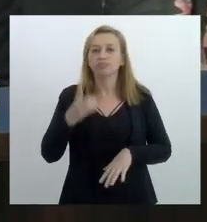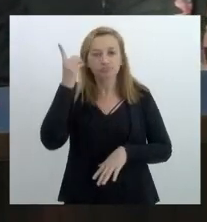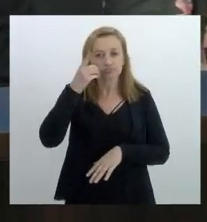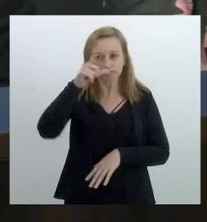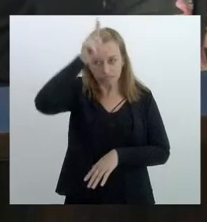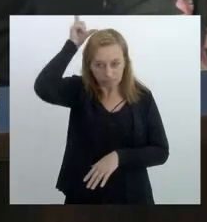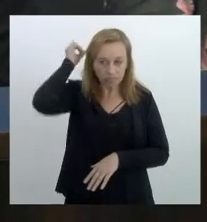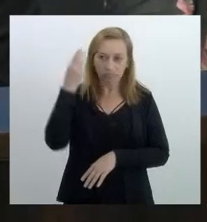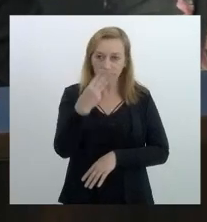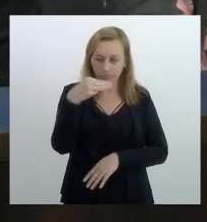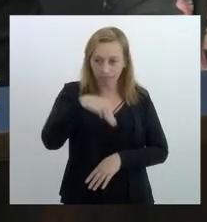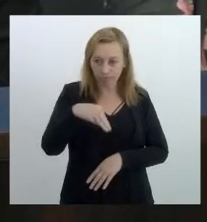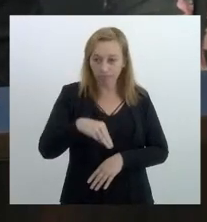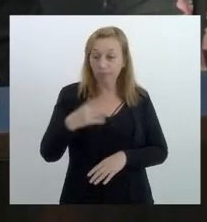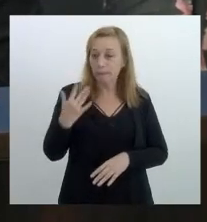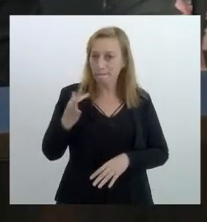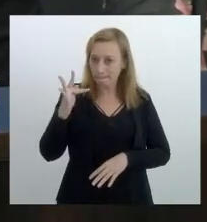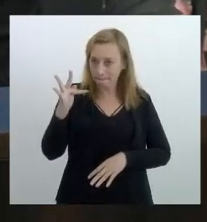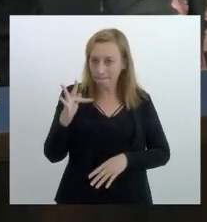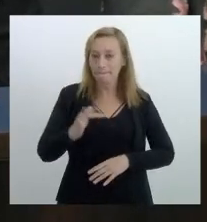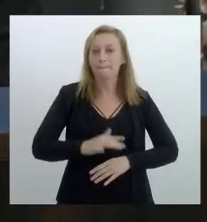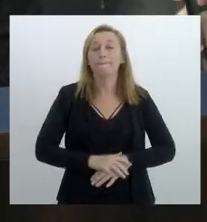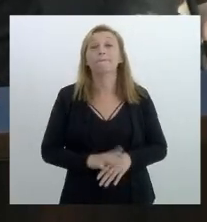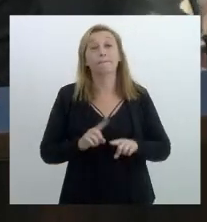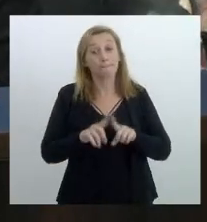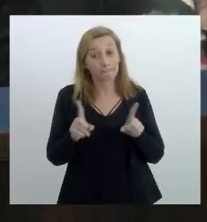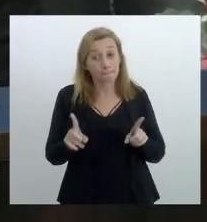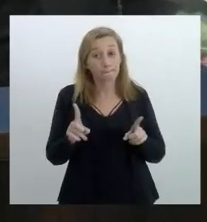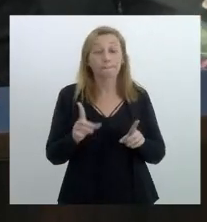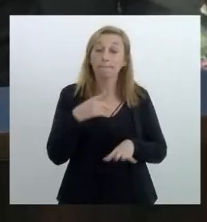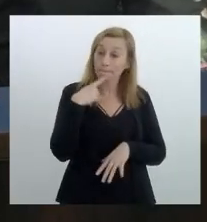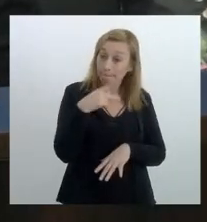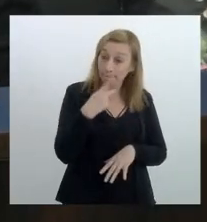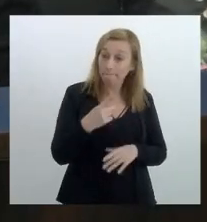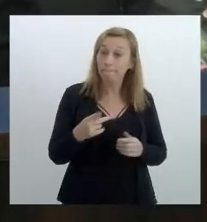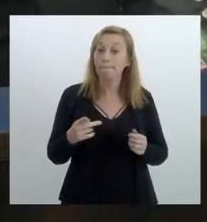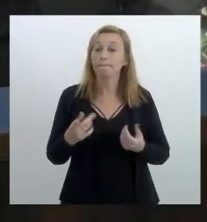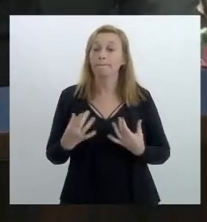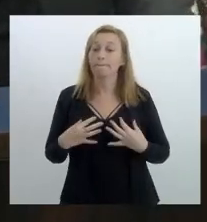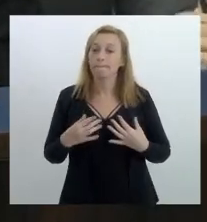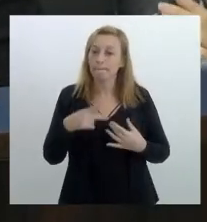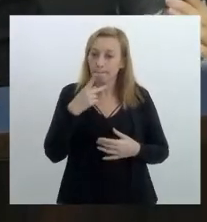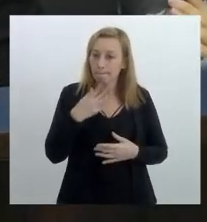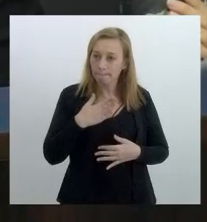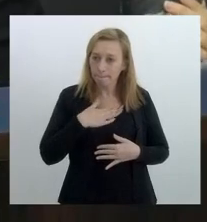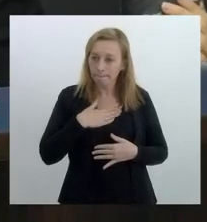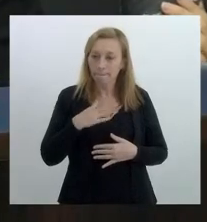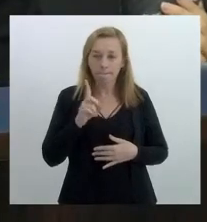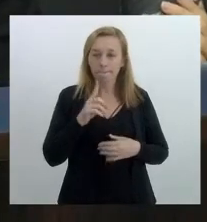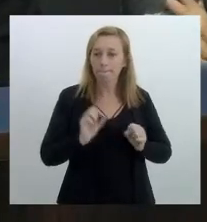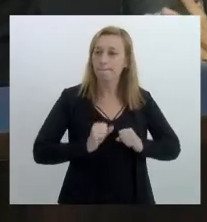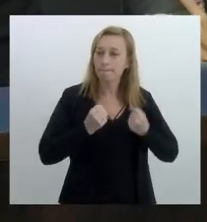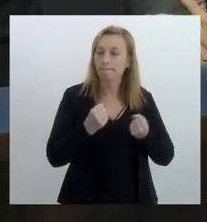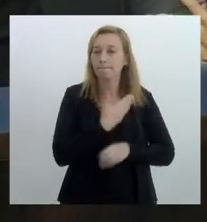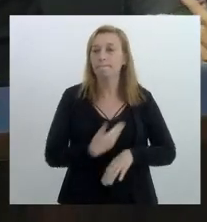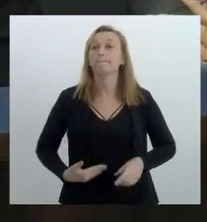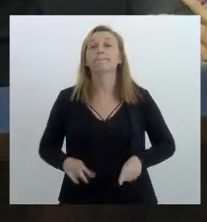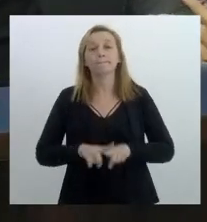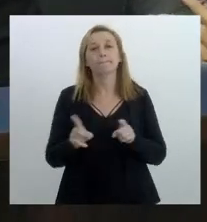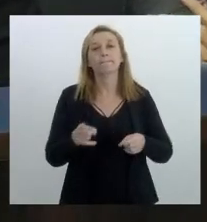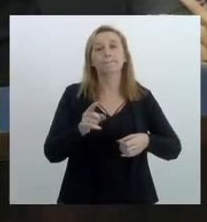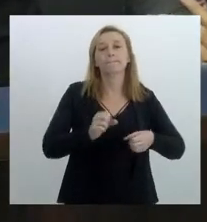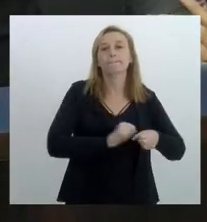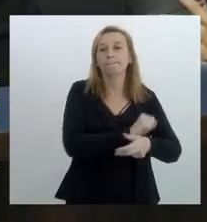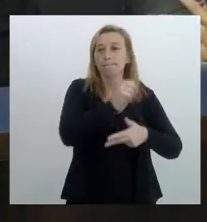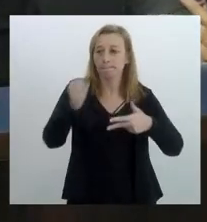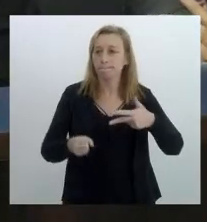durante 3 minutos, brevemente, mas para reafirmar a posição de que não só para a Defensoria, mas para o Poder Judiciário,